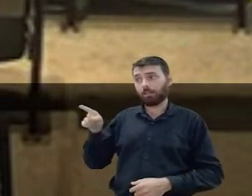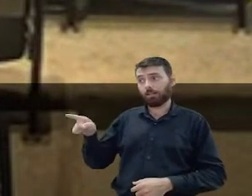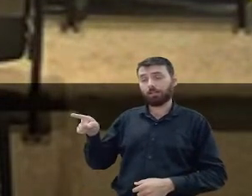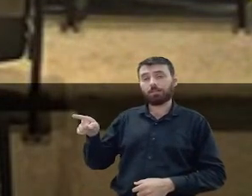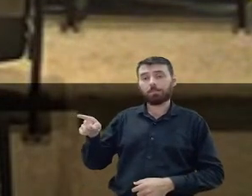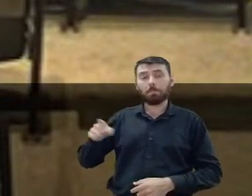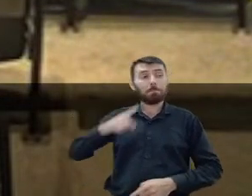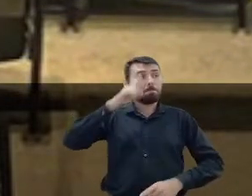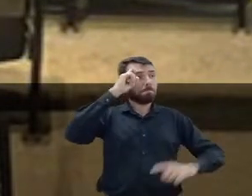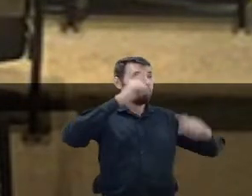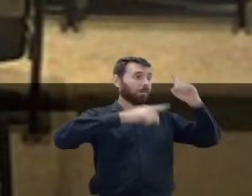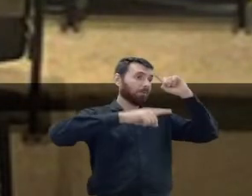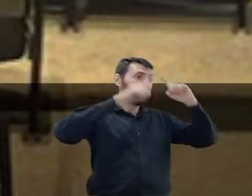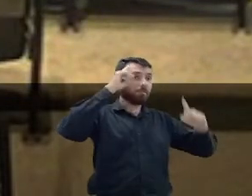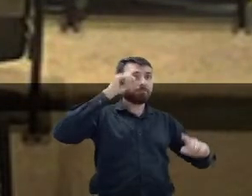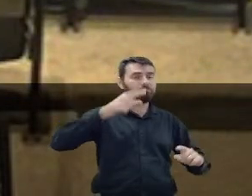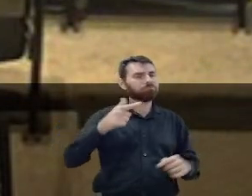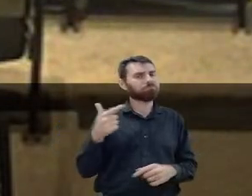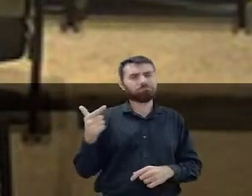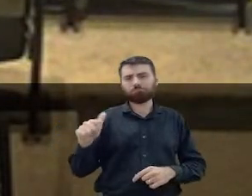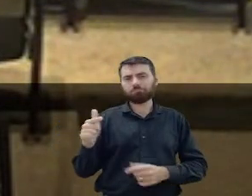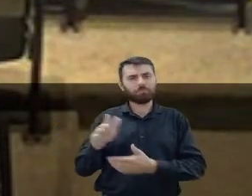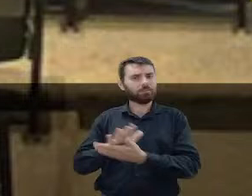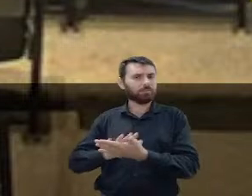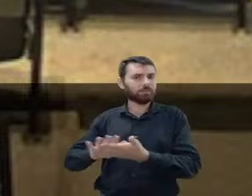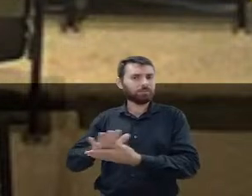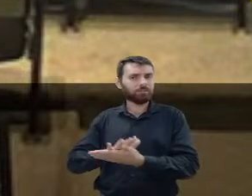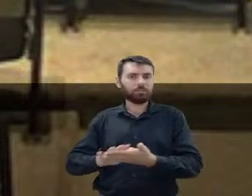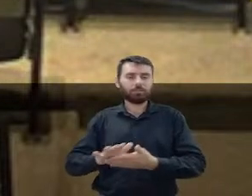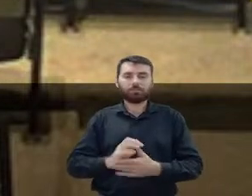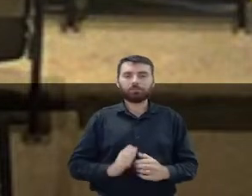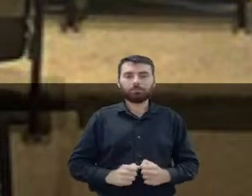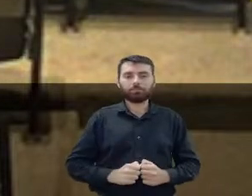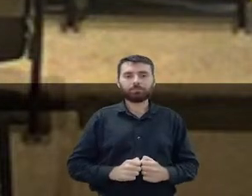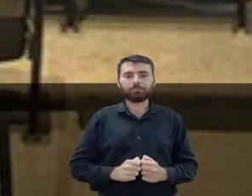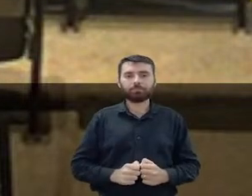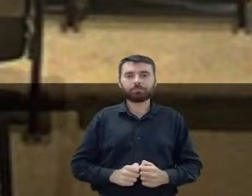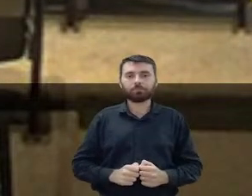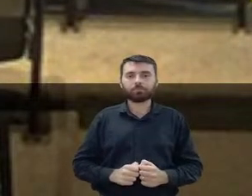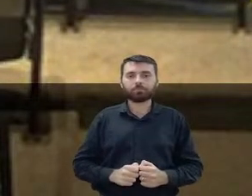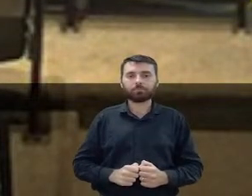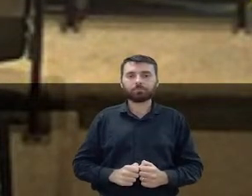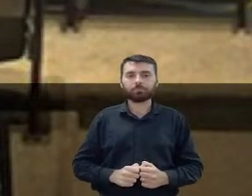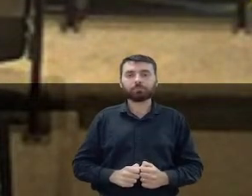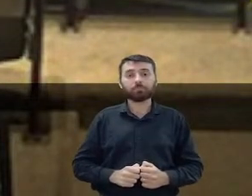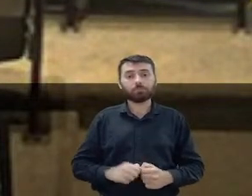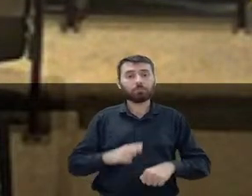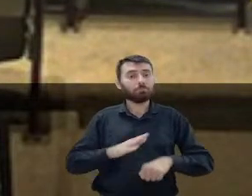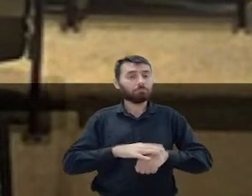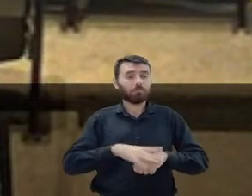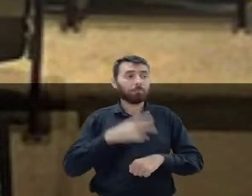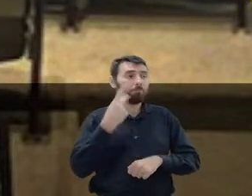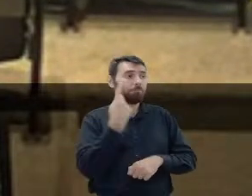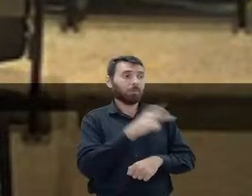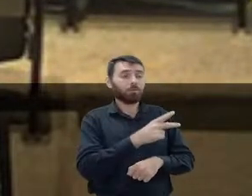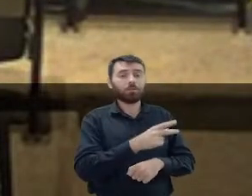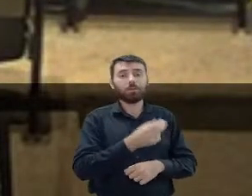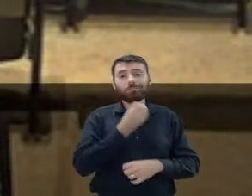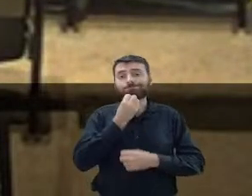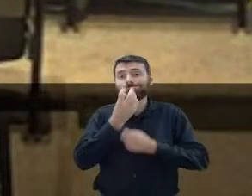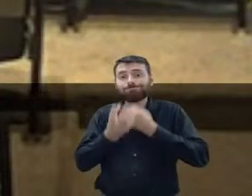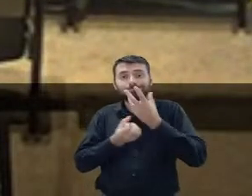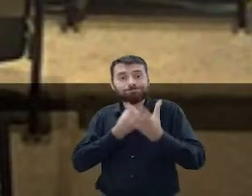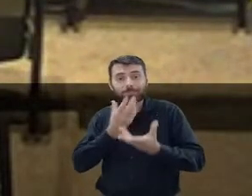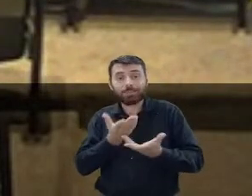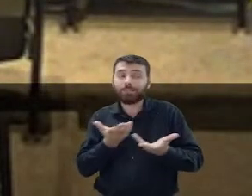na propriedade do recorrido. A confissão do recorrido é a rainha das provas. A recorrente sempre obedecia